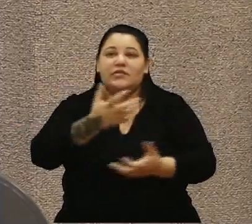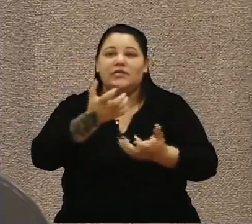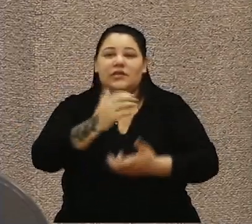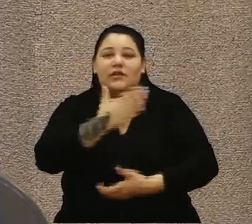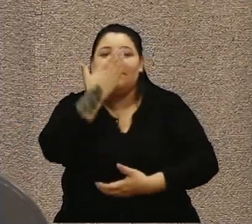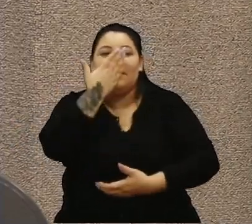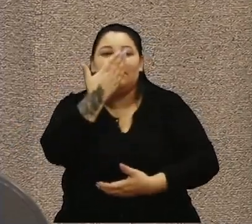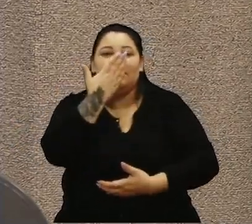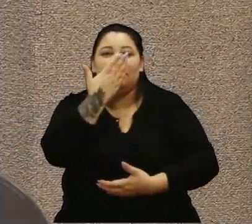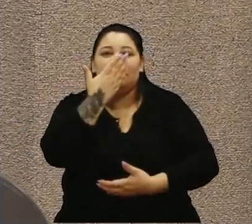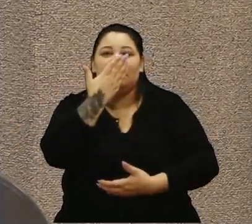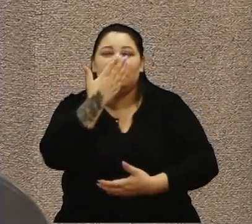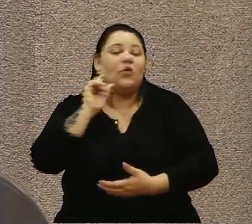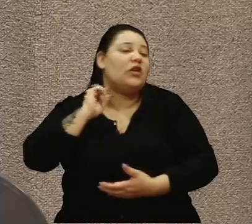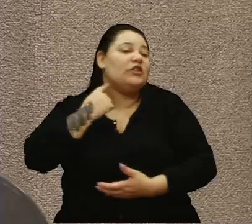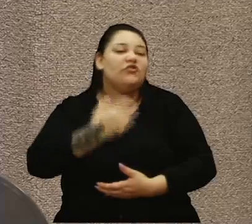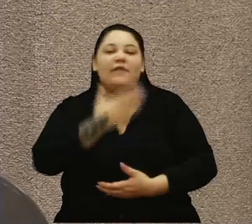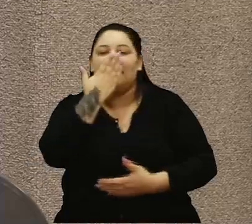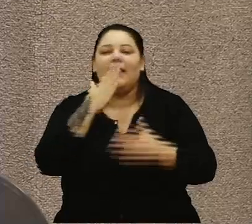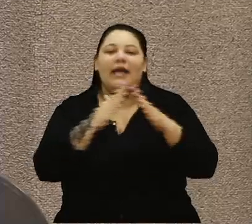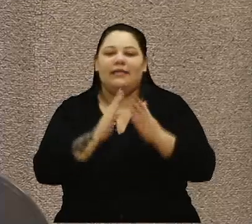casa? Ninguém.